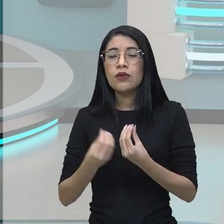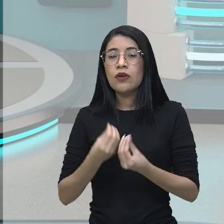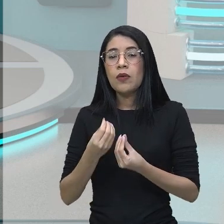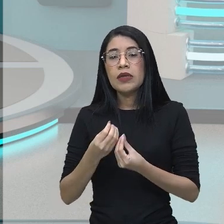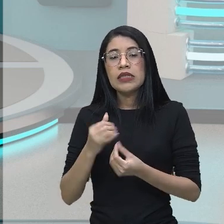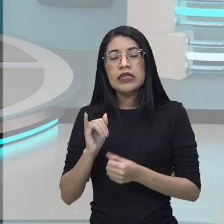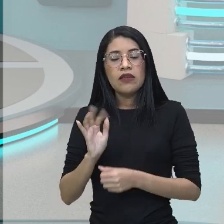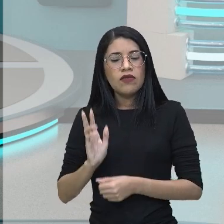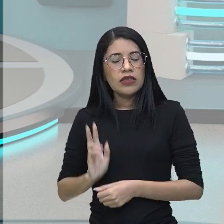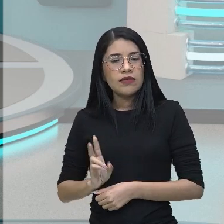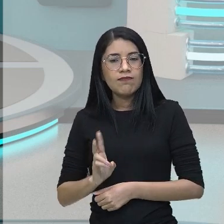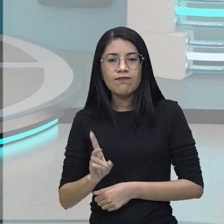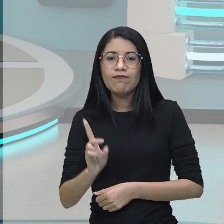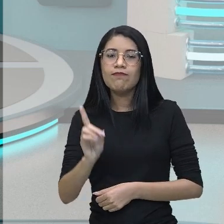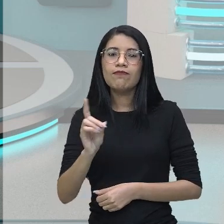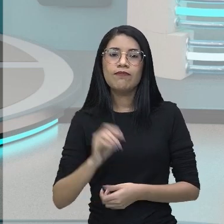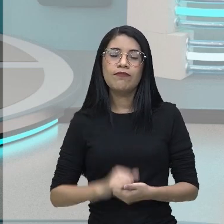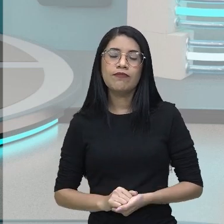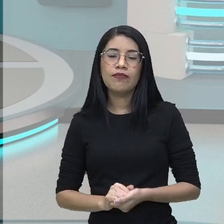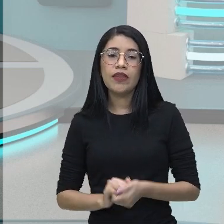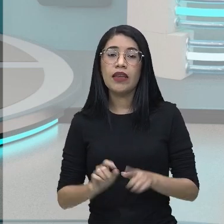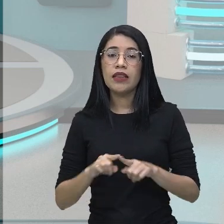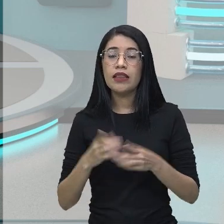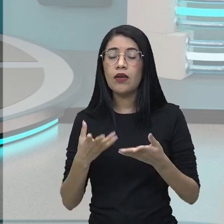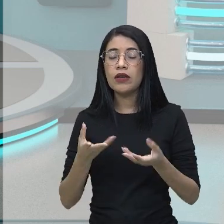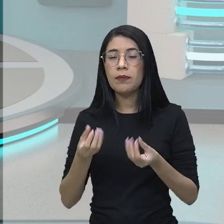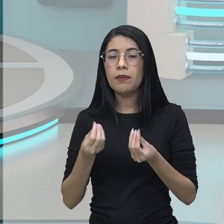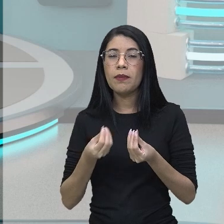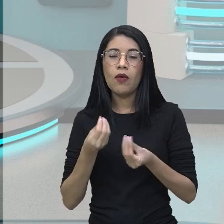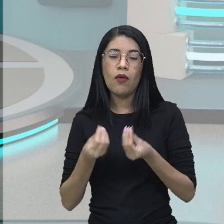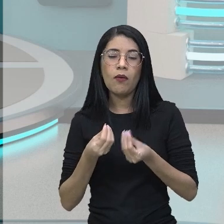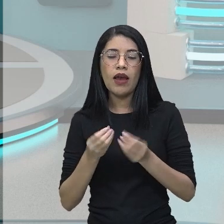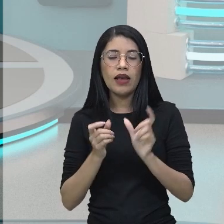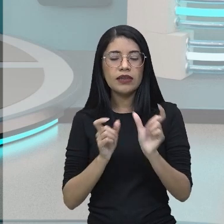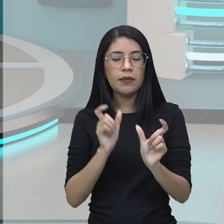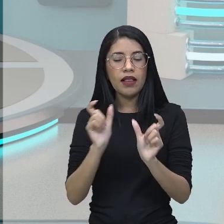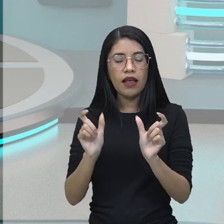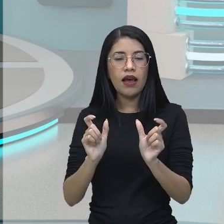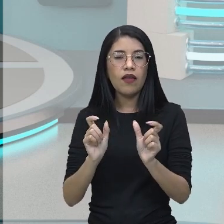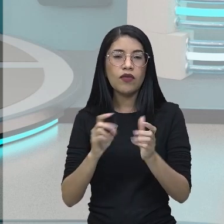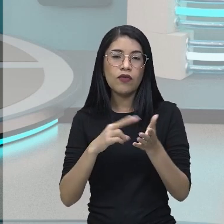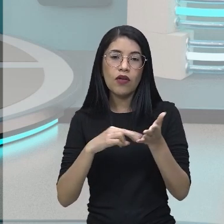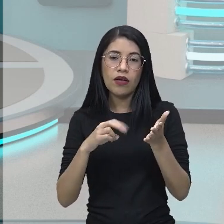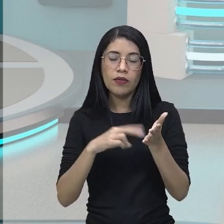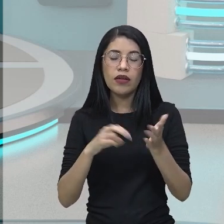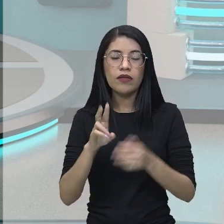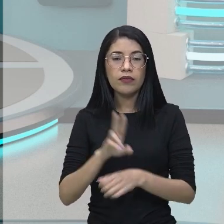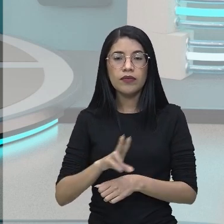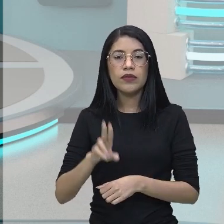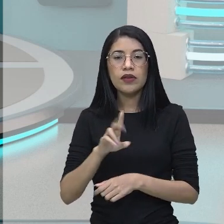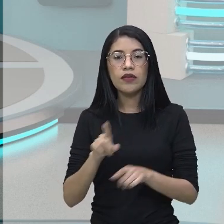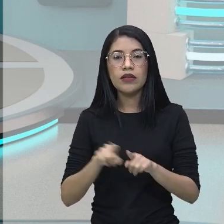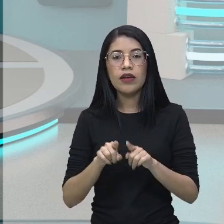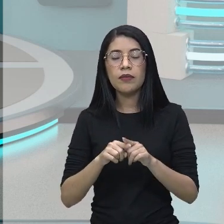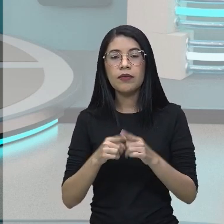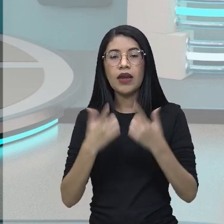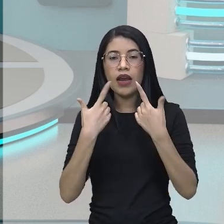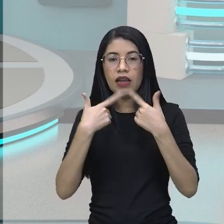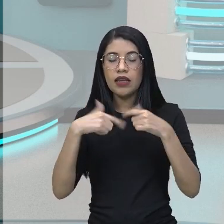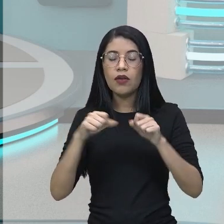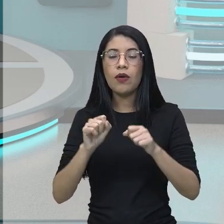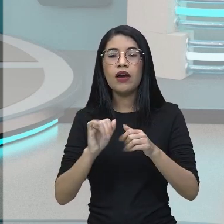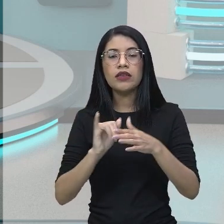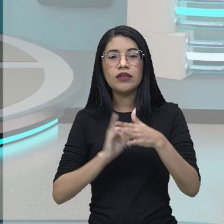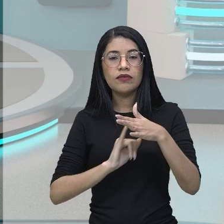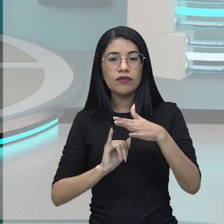ele fosse infinito e vimos aí a seleção de palavras o vocabulário que foi utilizado a linguagem coloquial